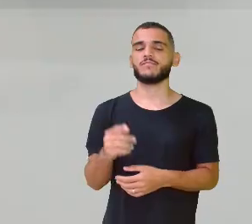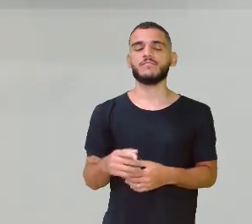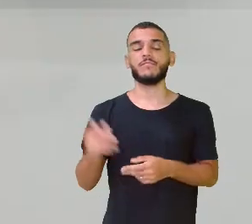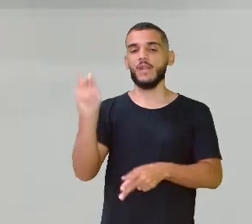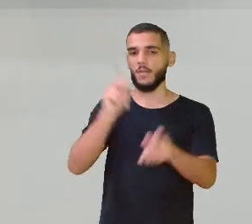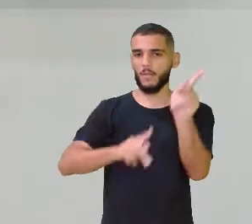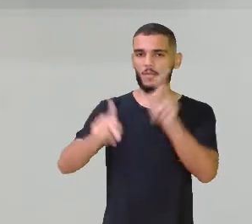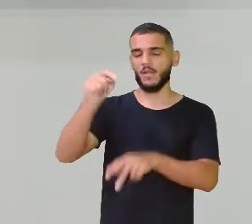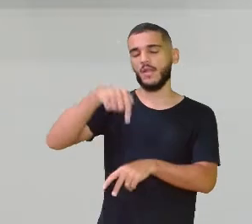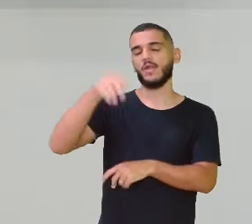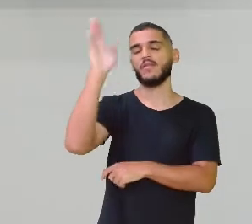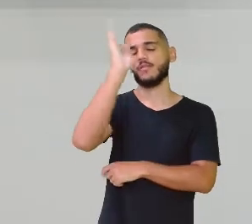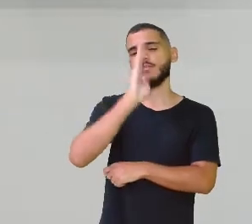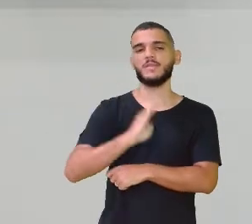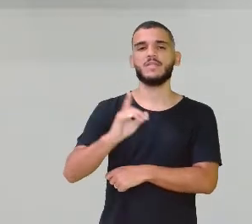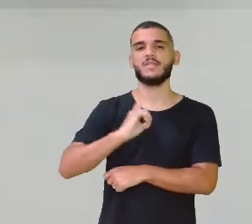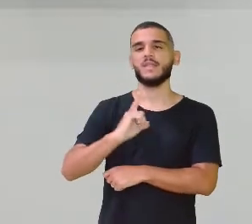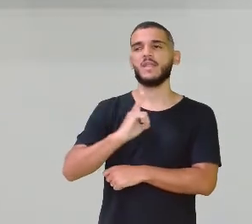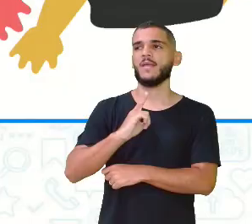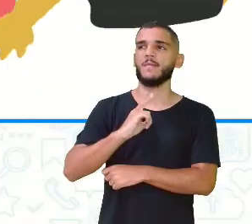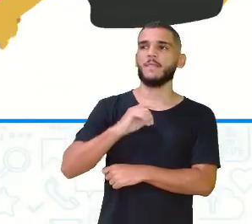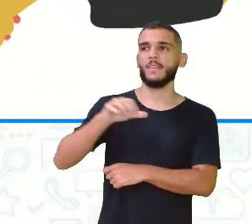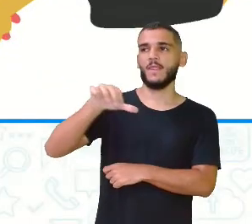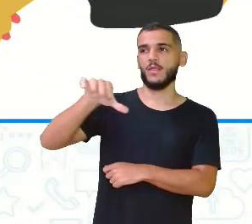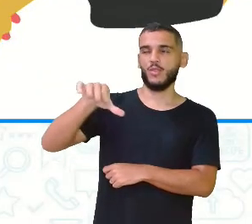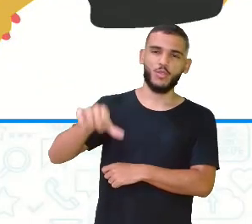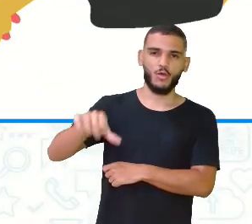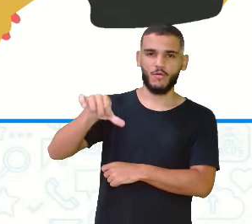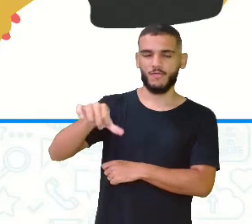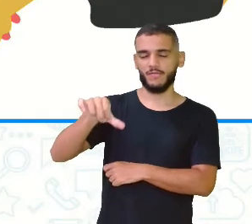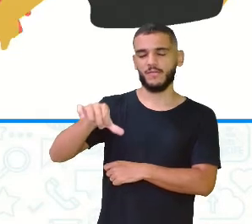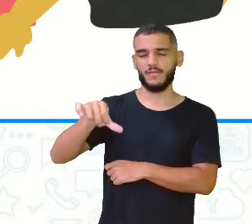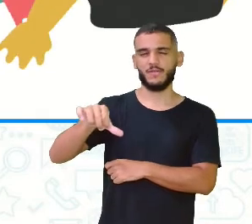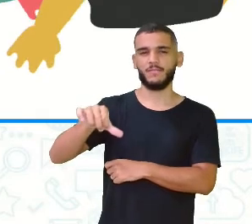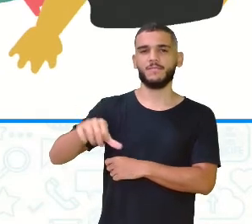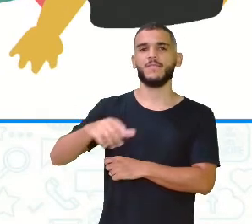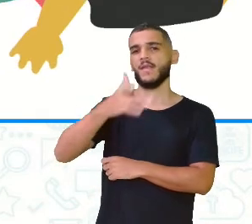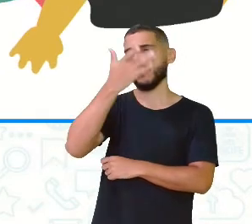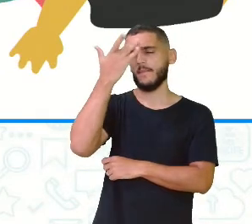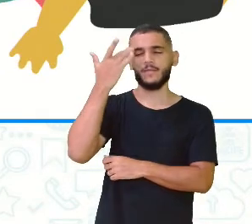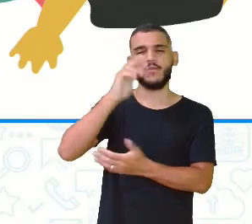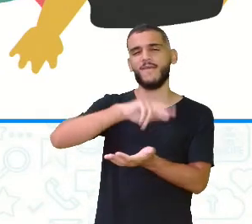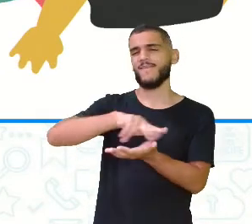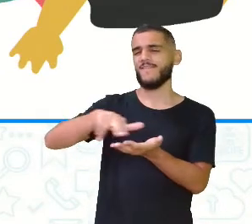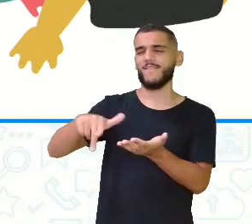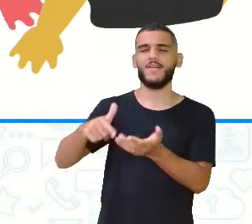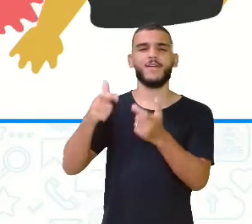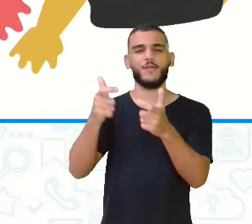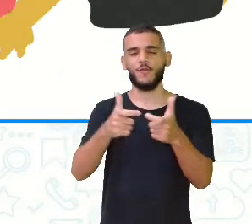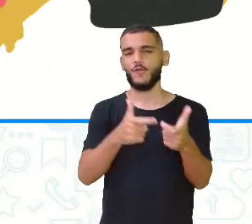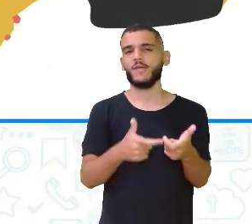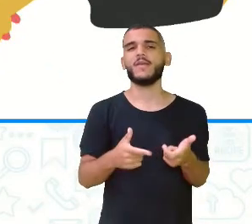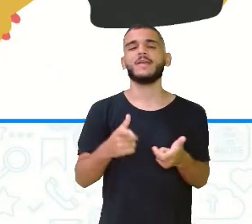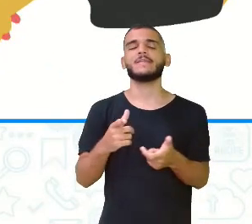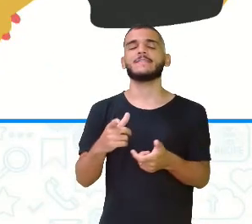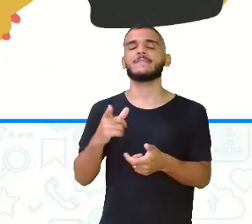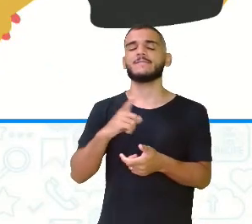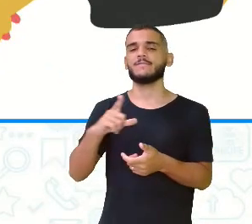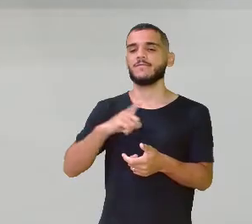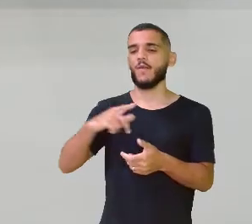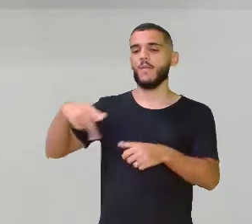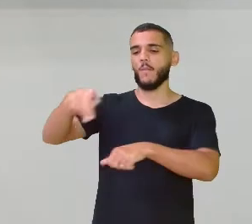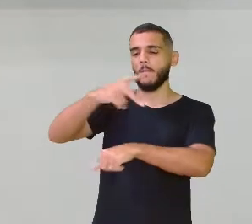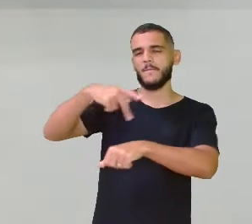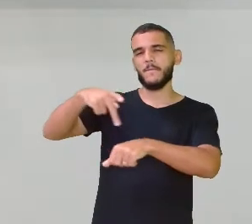população brasileira reúne uma enorme diversidade étnica. São pessoas de várias origens, vindas de todas as partes do